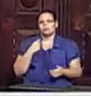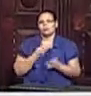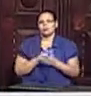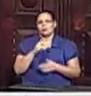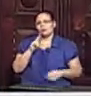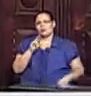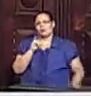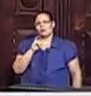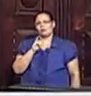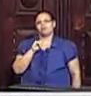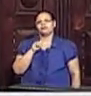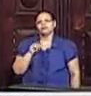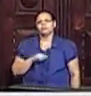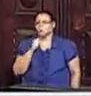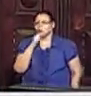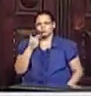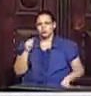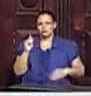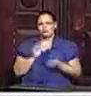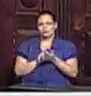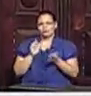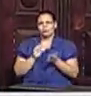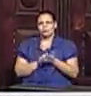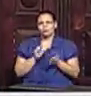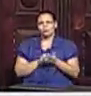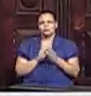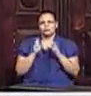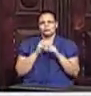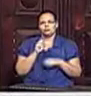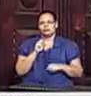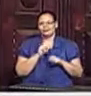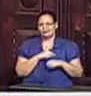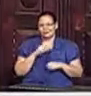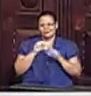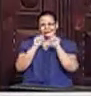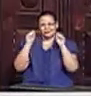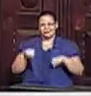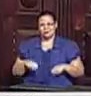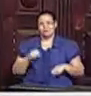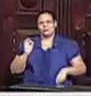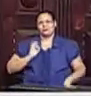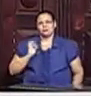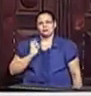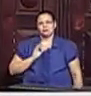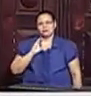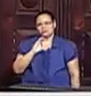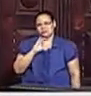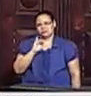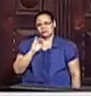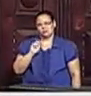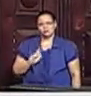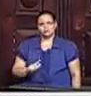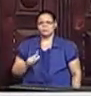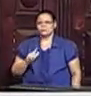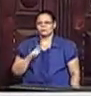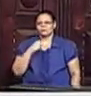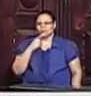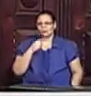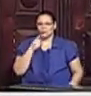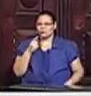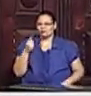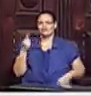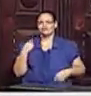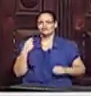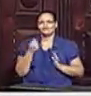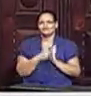tem papel para registrar a ocorrência, o sistema da Polícia Civil caiu e os registros não conseguem ser feitos. Ou